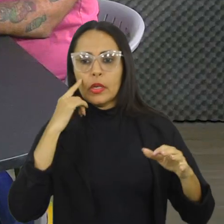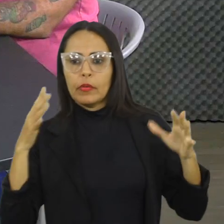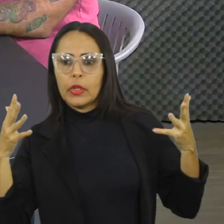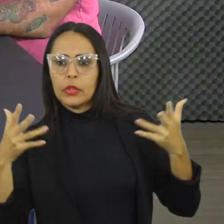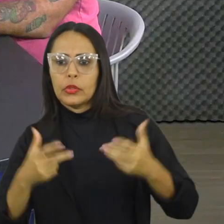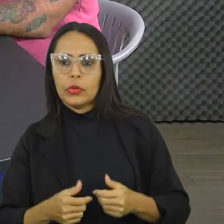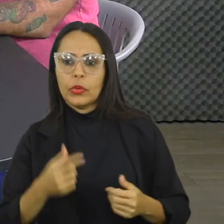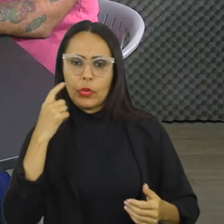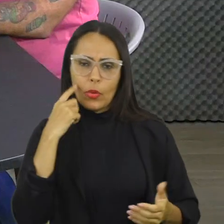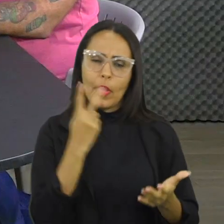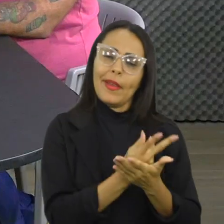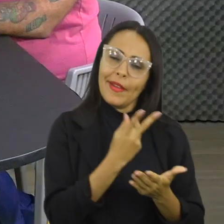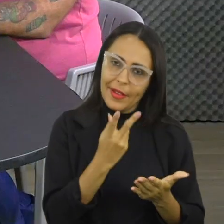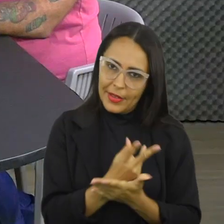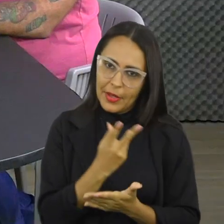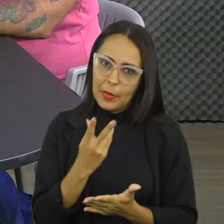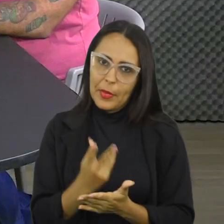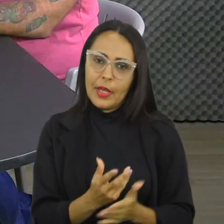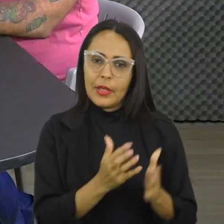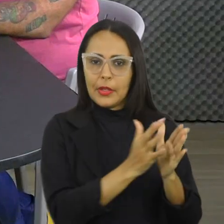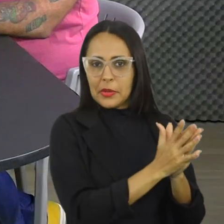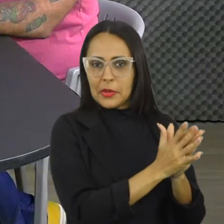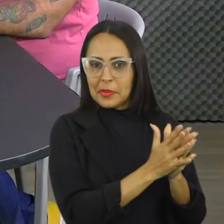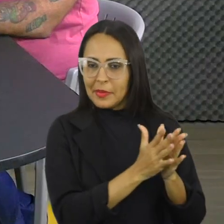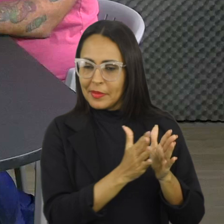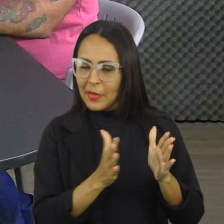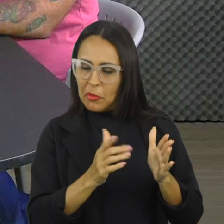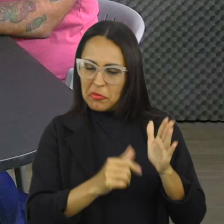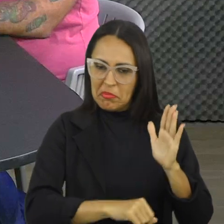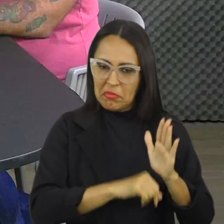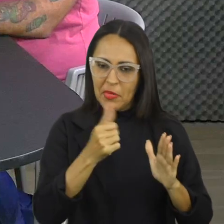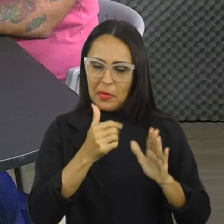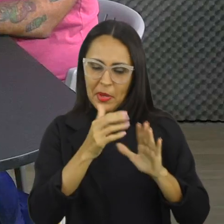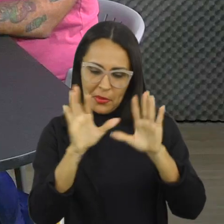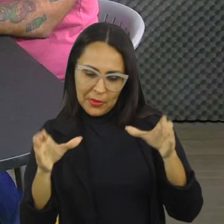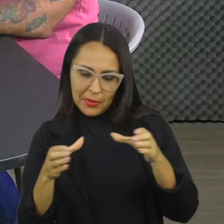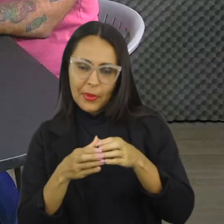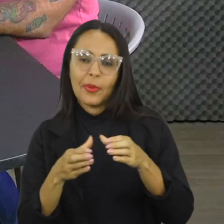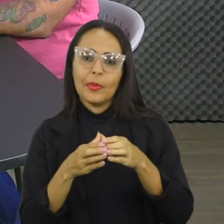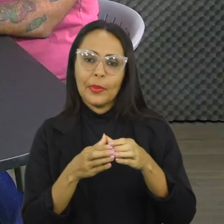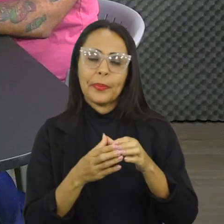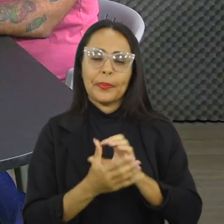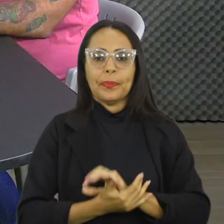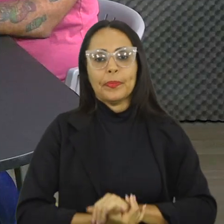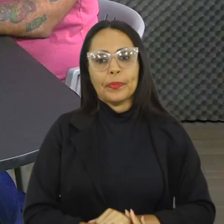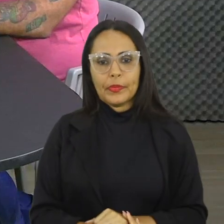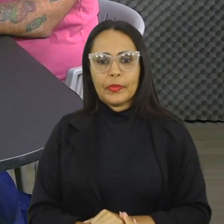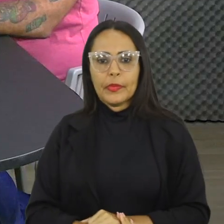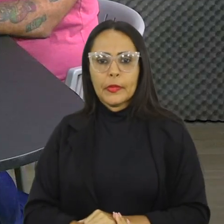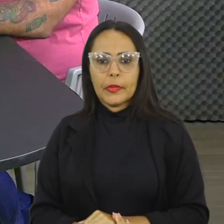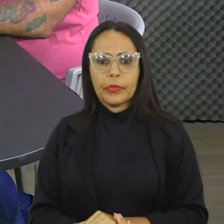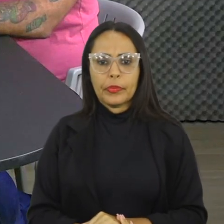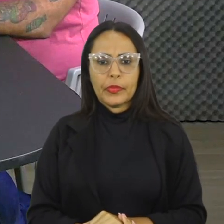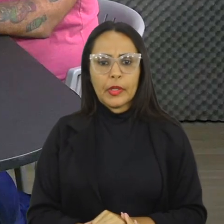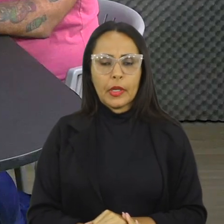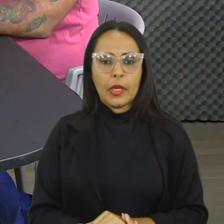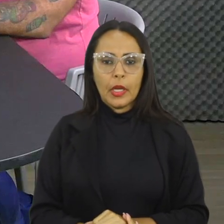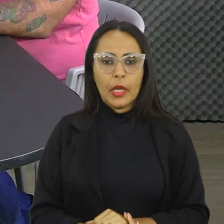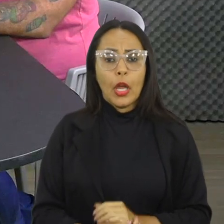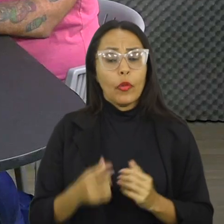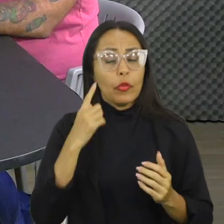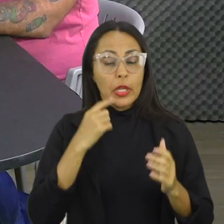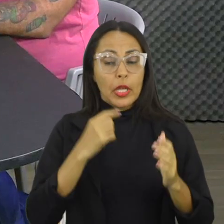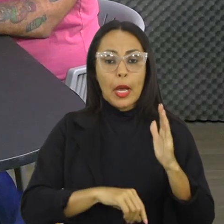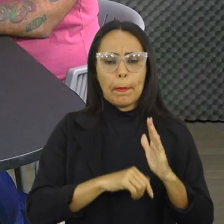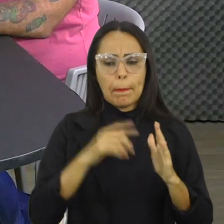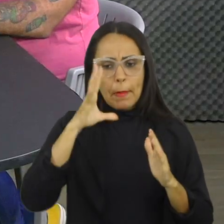Errei muito nos meus primeiros coros, né? Nos meus primeiros grupos, como eu falei para você. E com esses erros, obviamente, eu fui